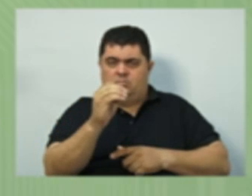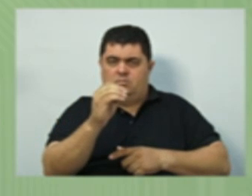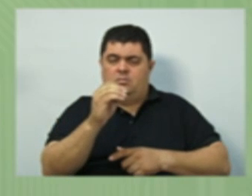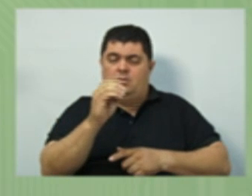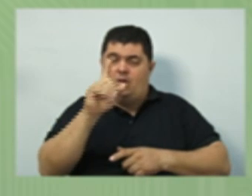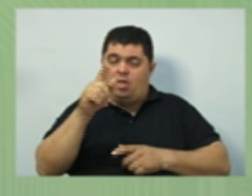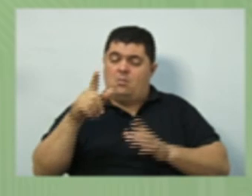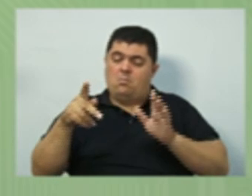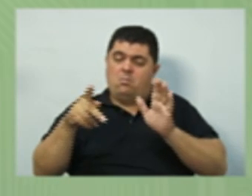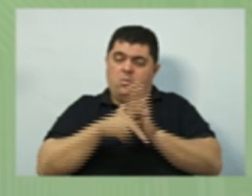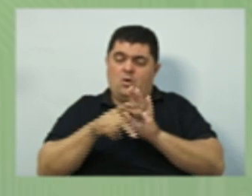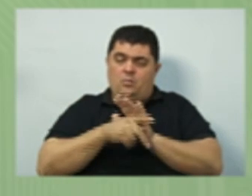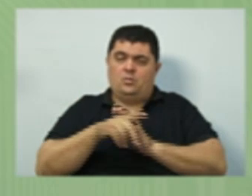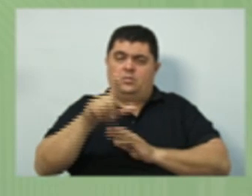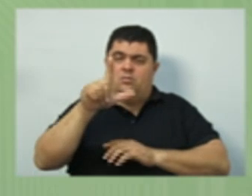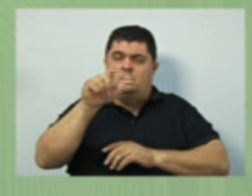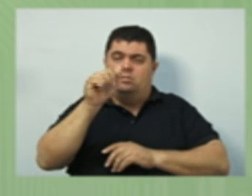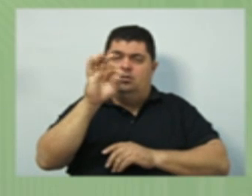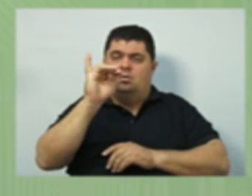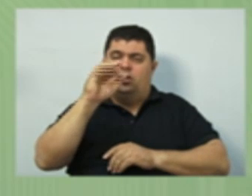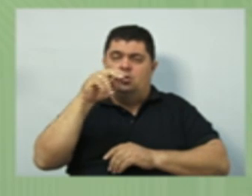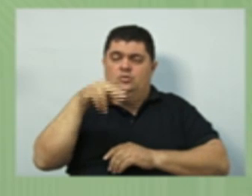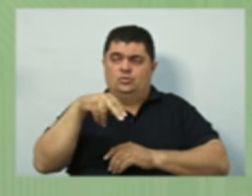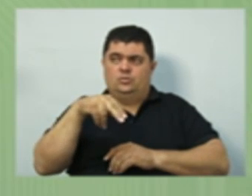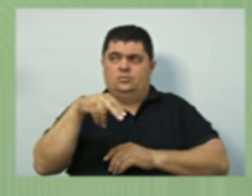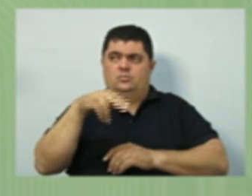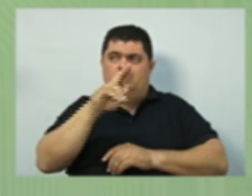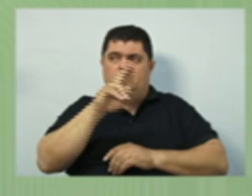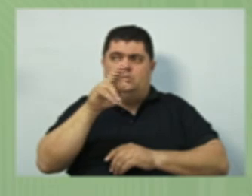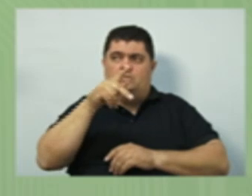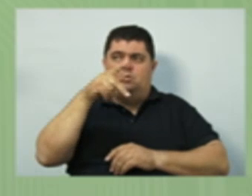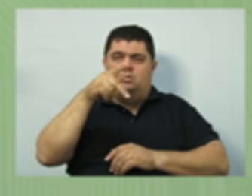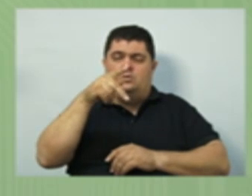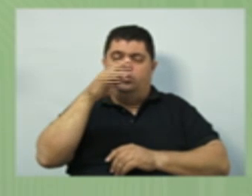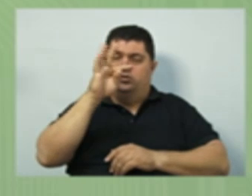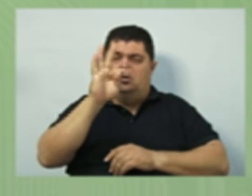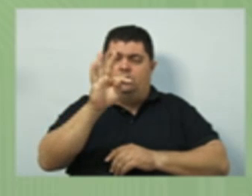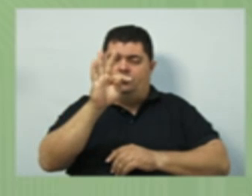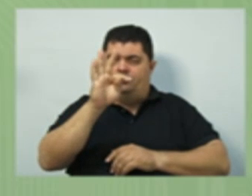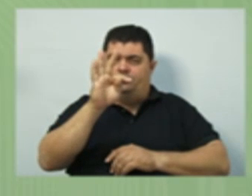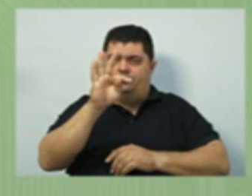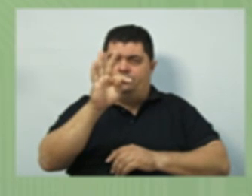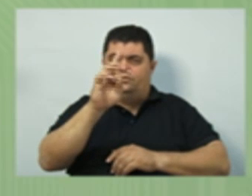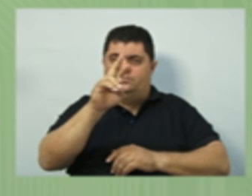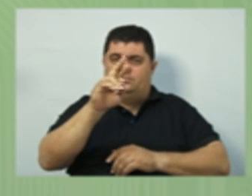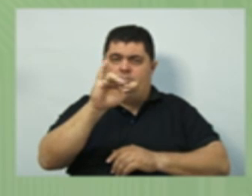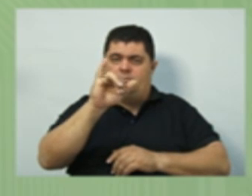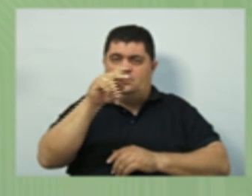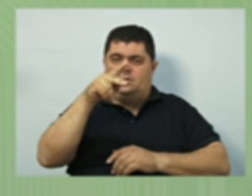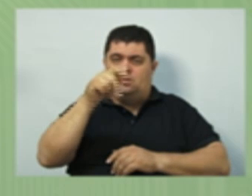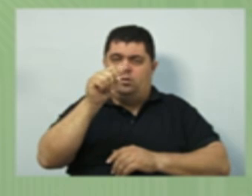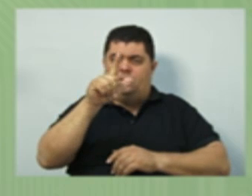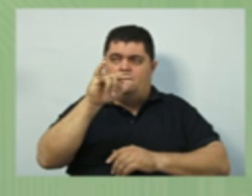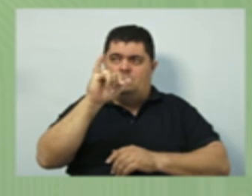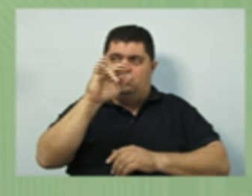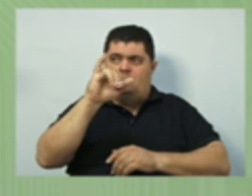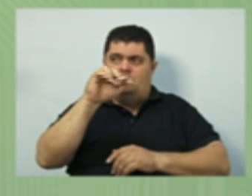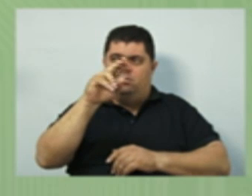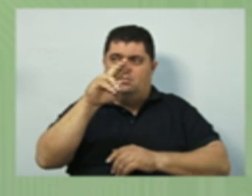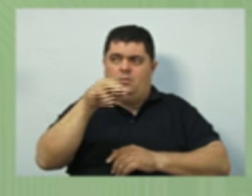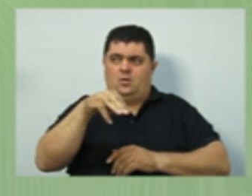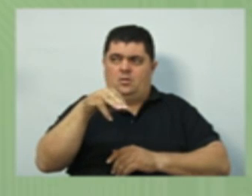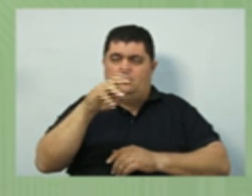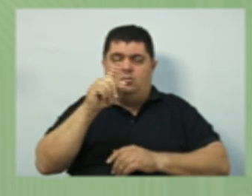latim, tripalium, que significa 3 paus. É um instrumento de 3